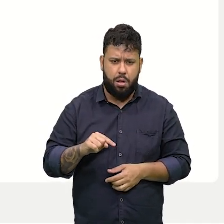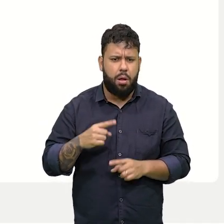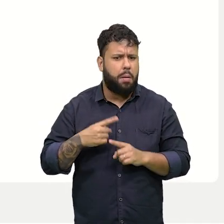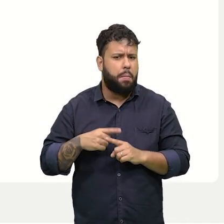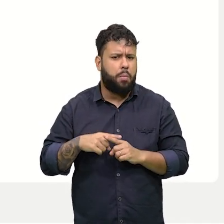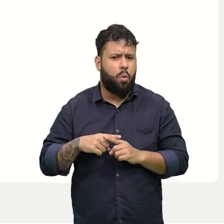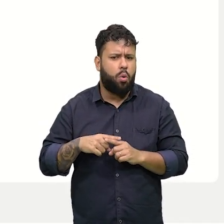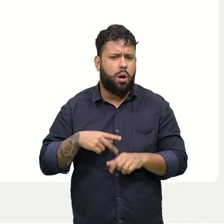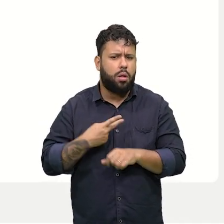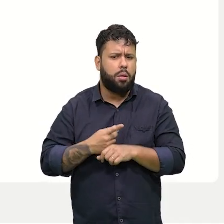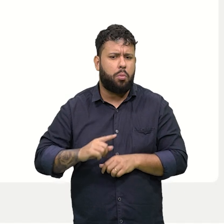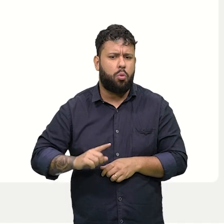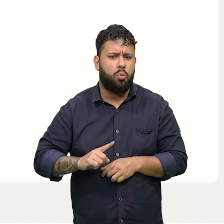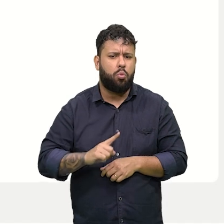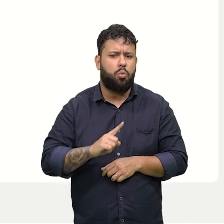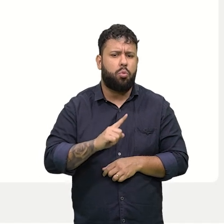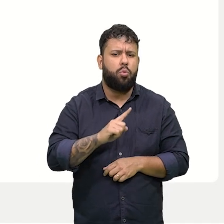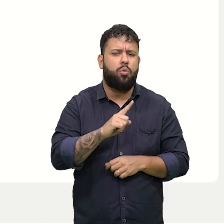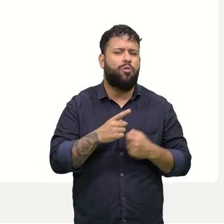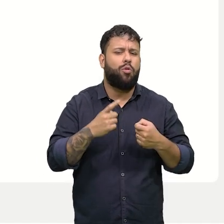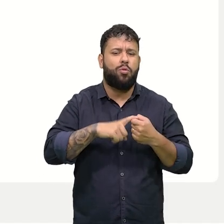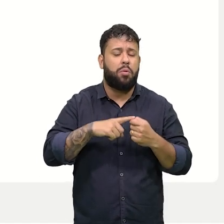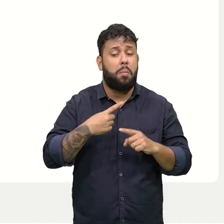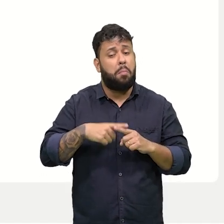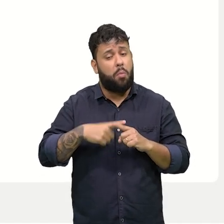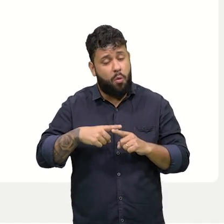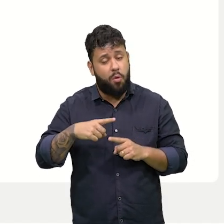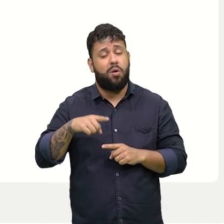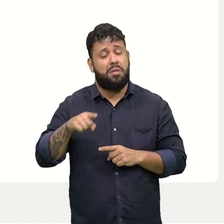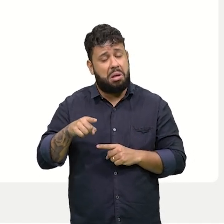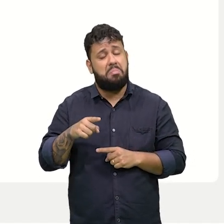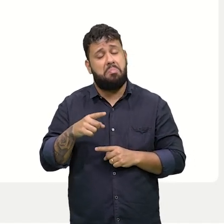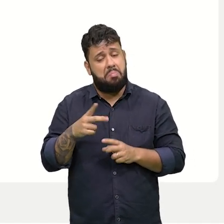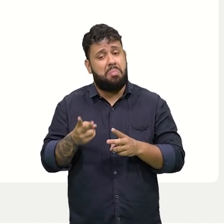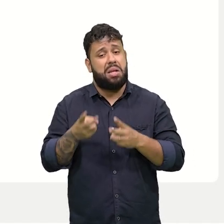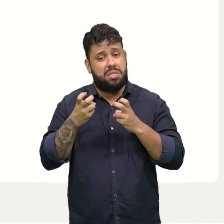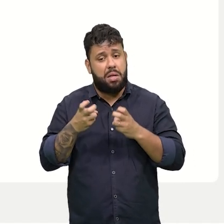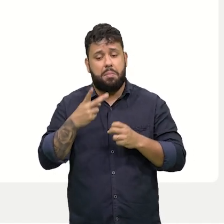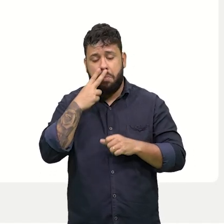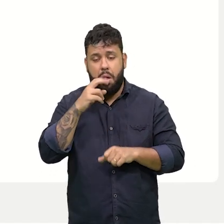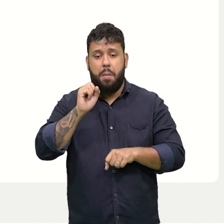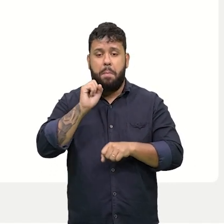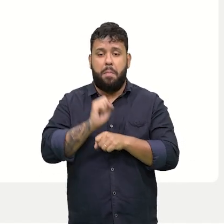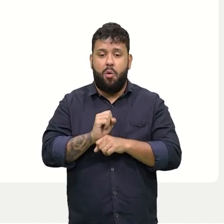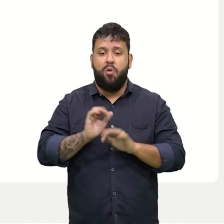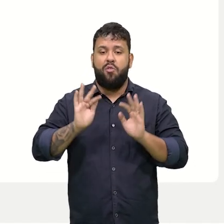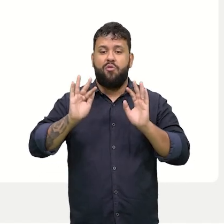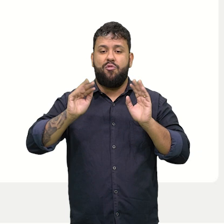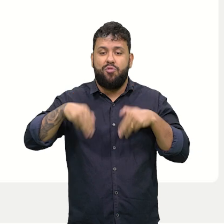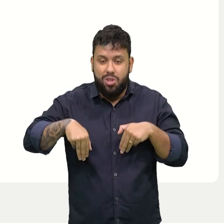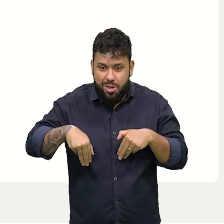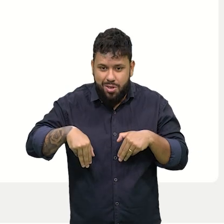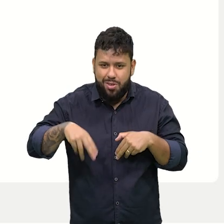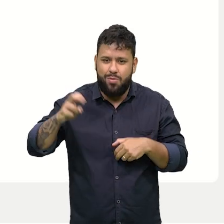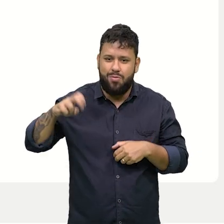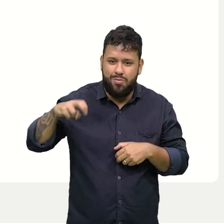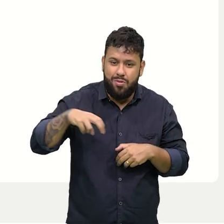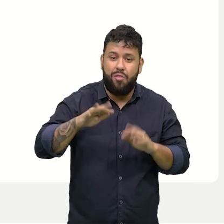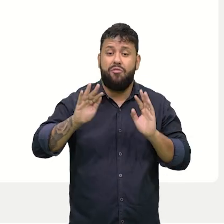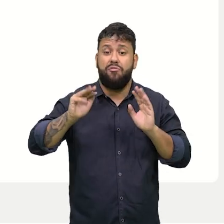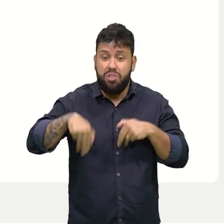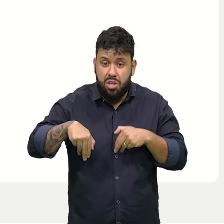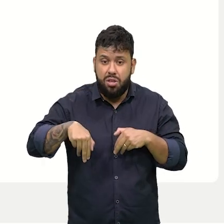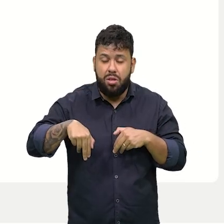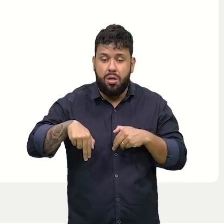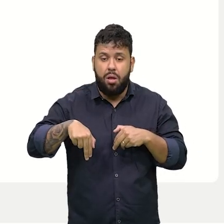o pH voltou ao normal ali em cima? Porque provavelmente esse cara deve ter encerrado a atividade,